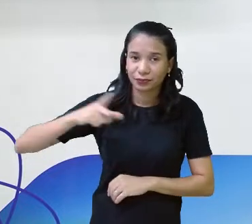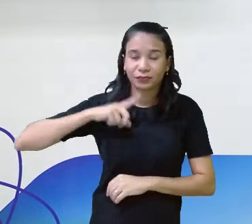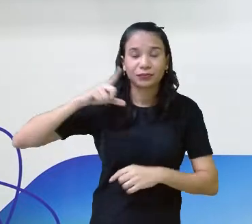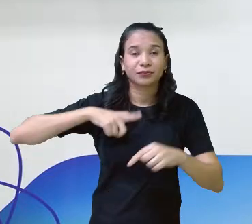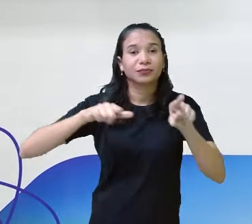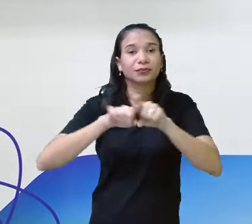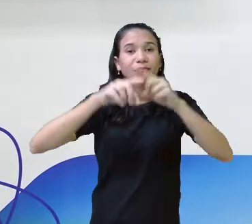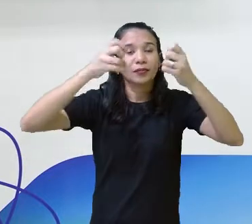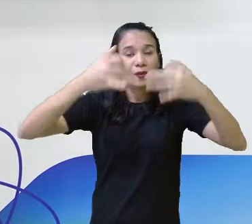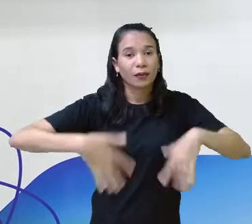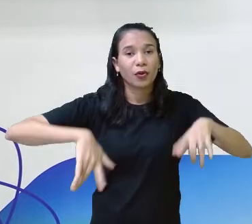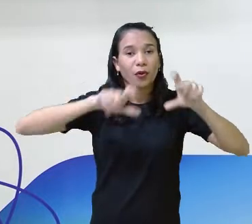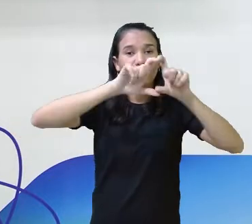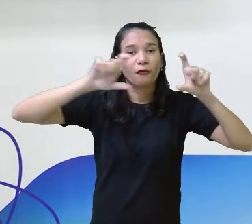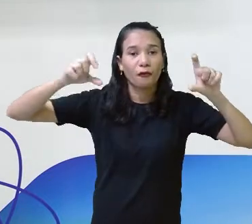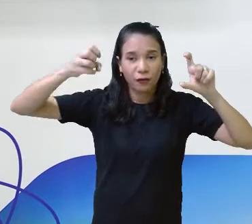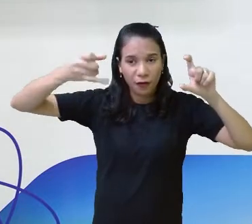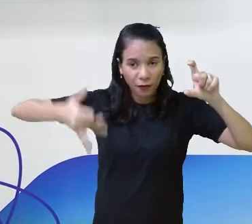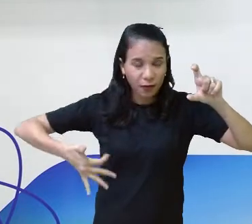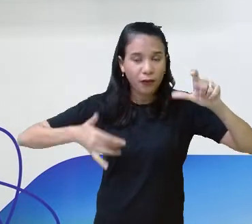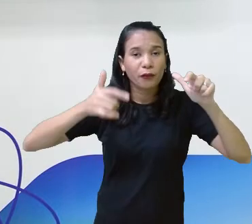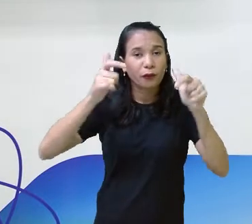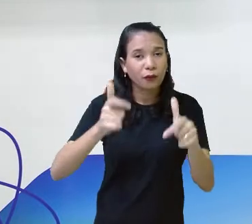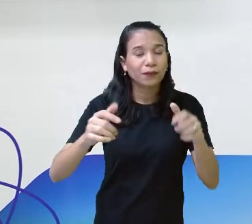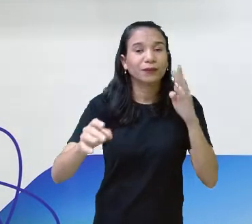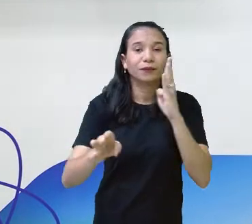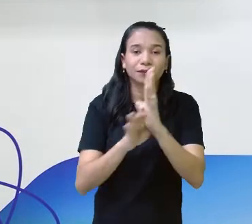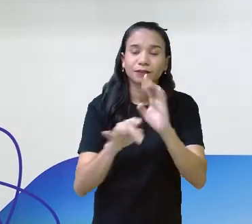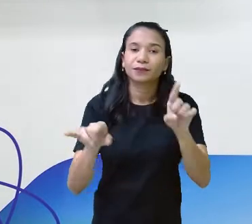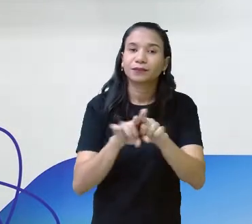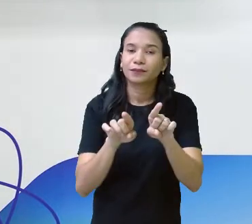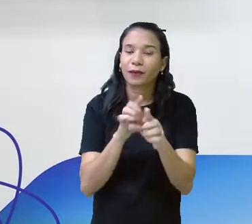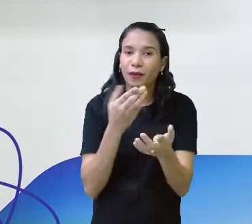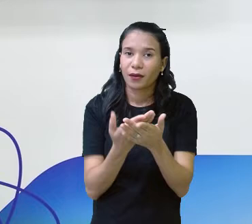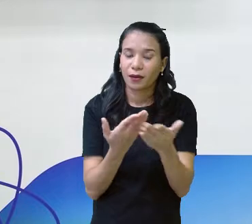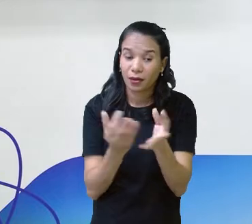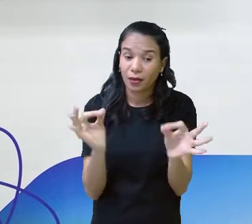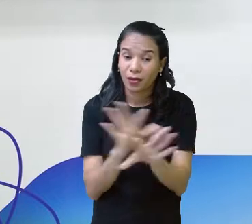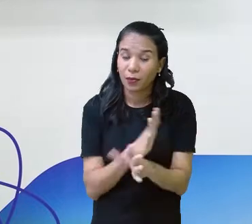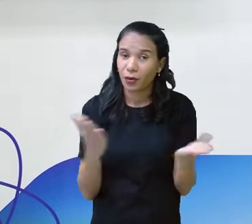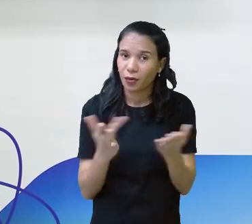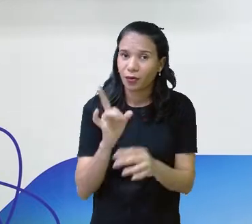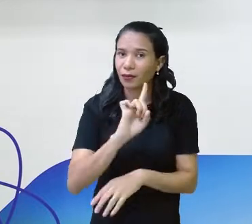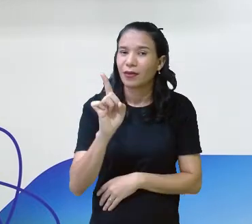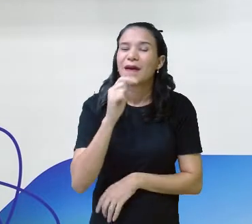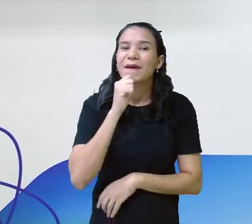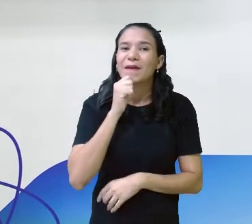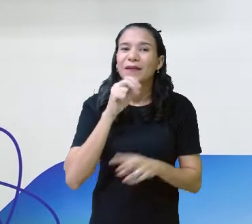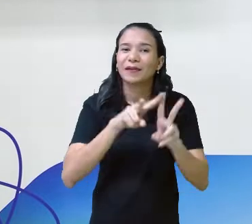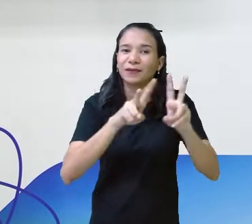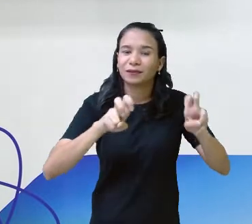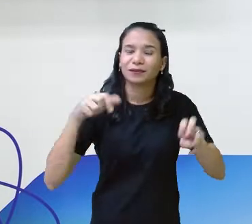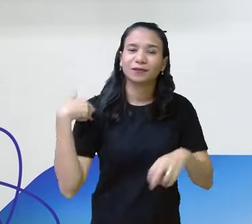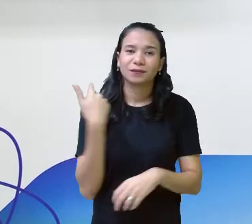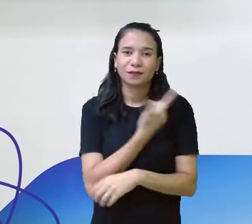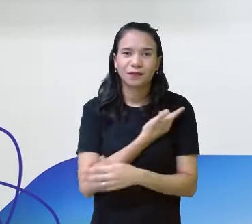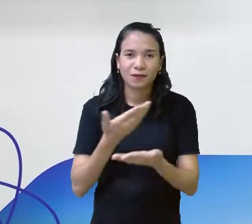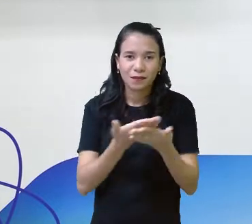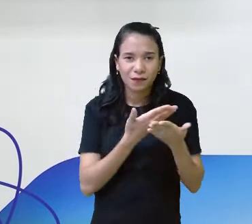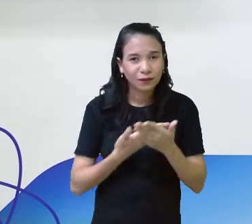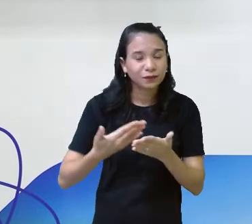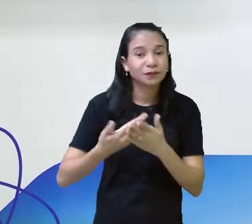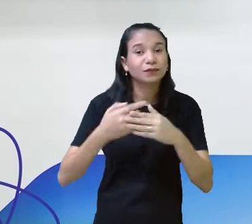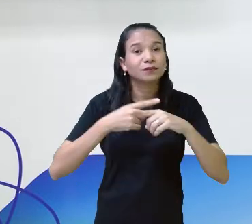Falei um pouquinho de verbete, onde você encontra. Essa aula não termina aqui, tem muito assunto de verbete para a gente falar